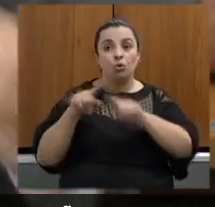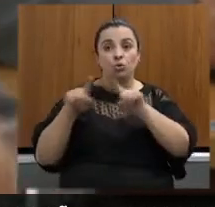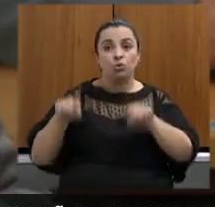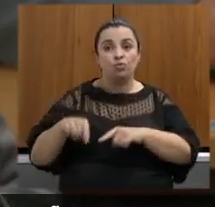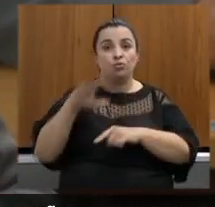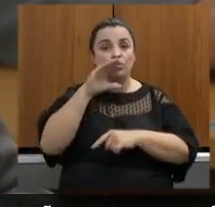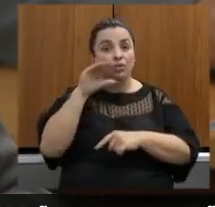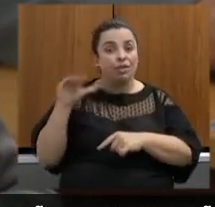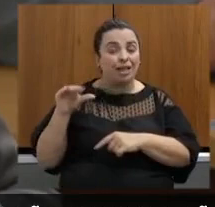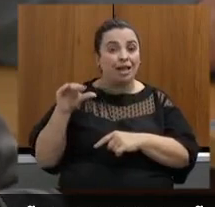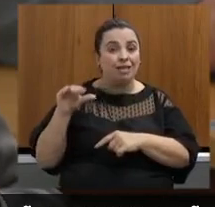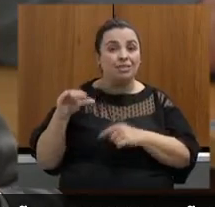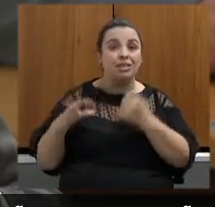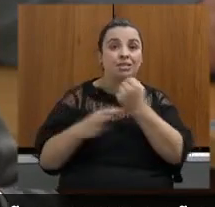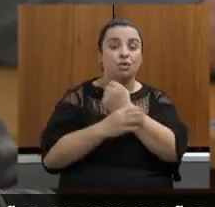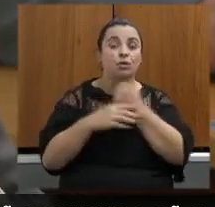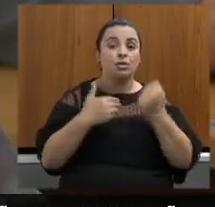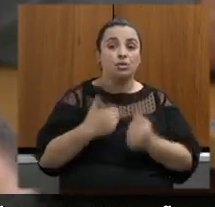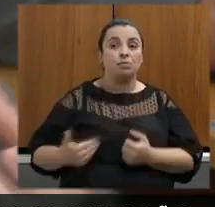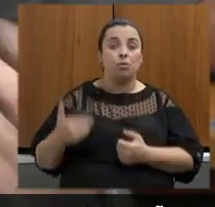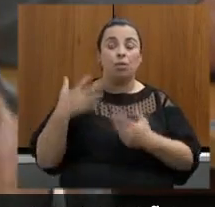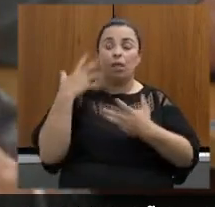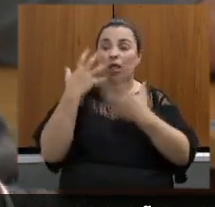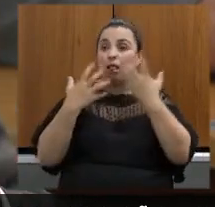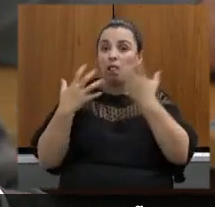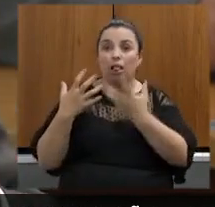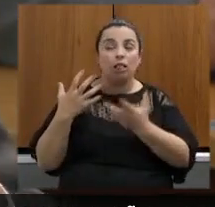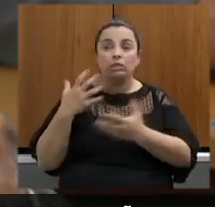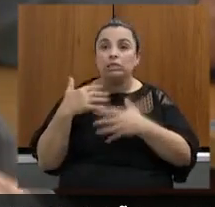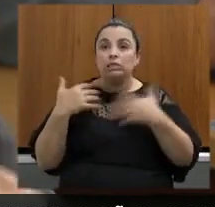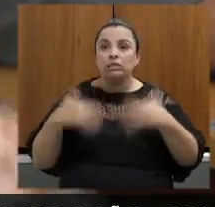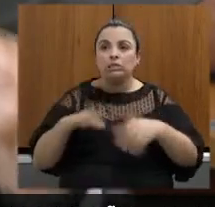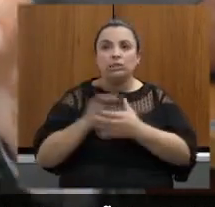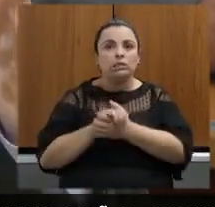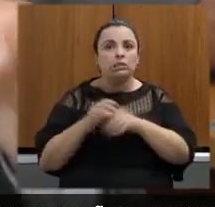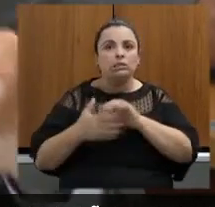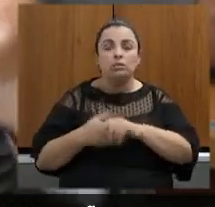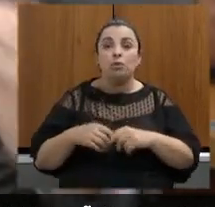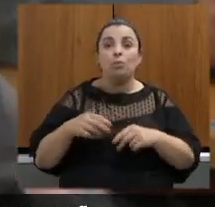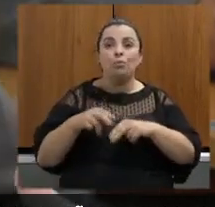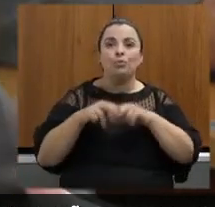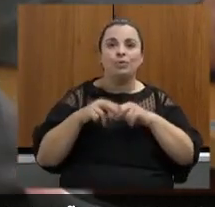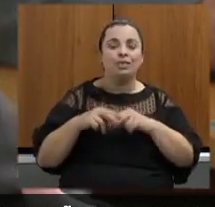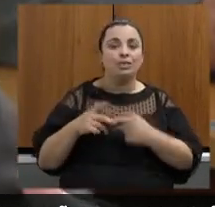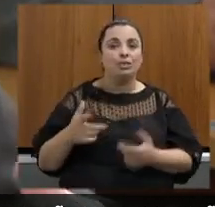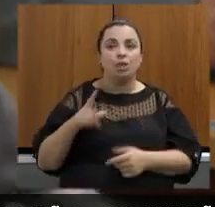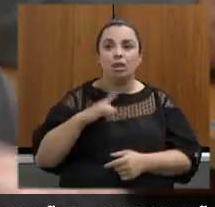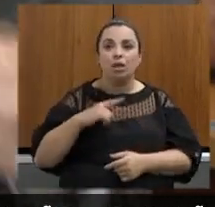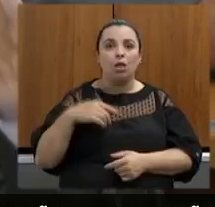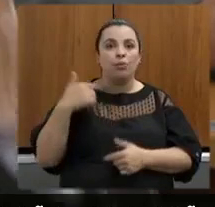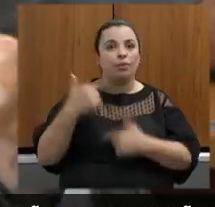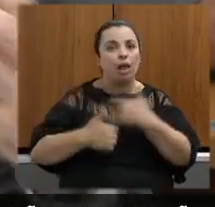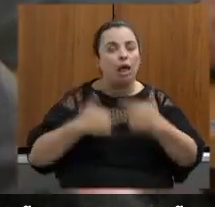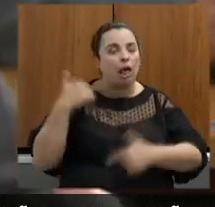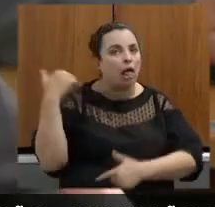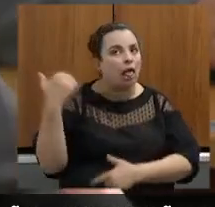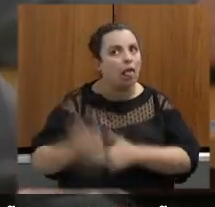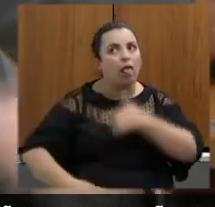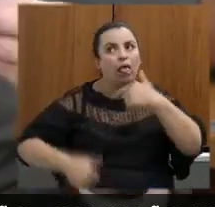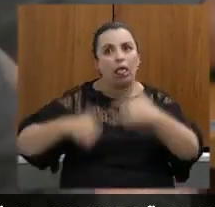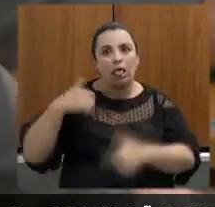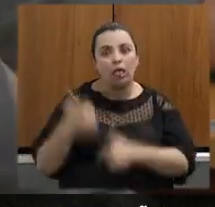Pública estão na ativa que ela sobrecarga de trabalho com isso ao adoecimento a um